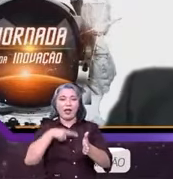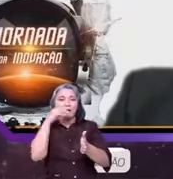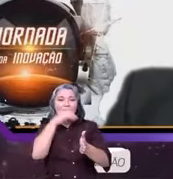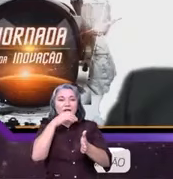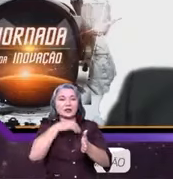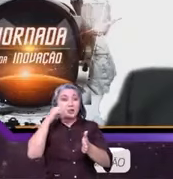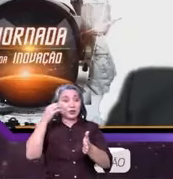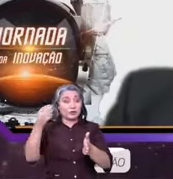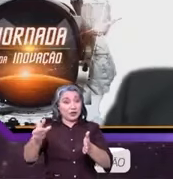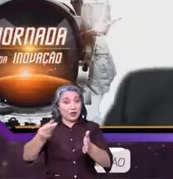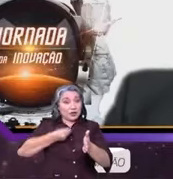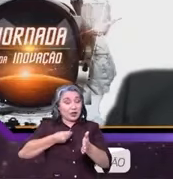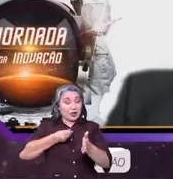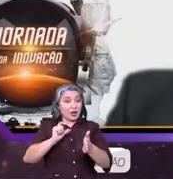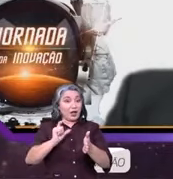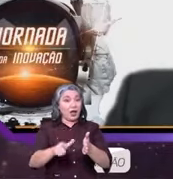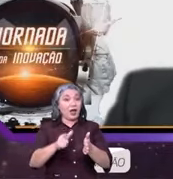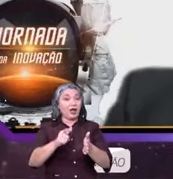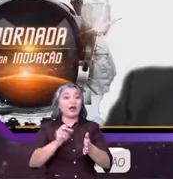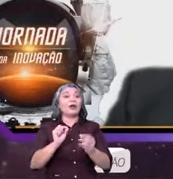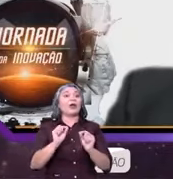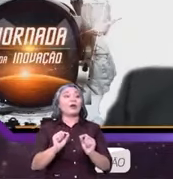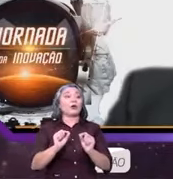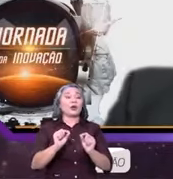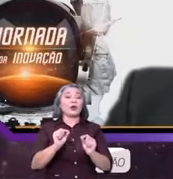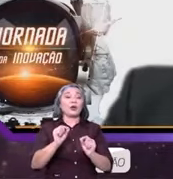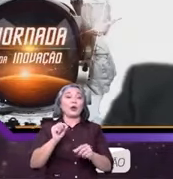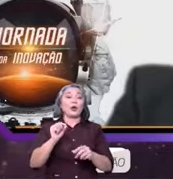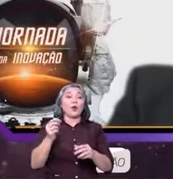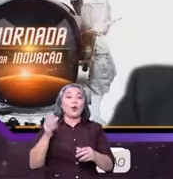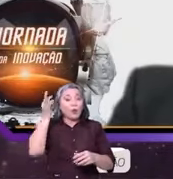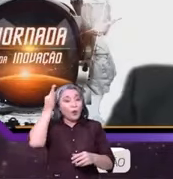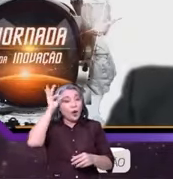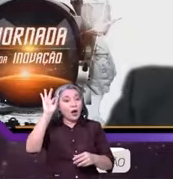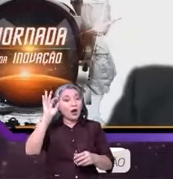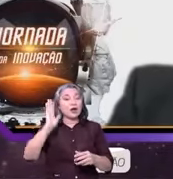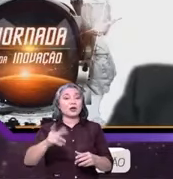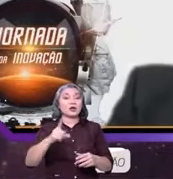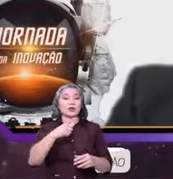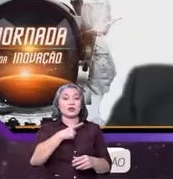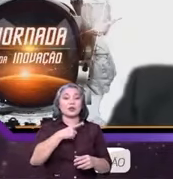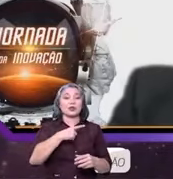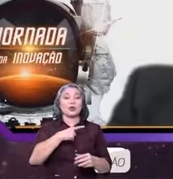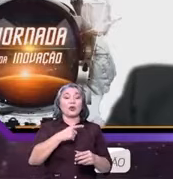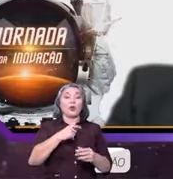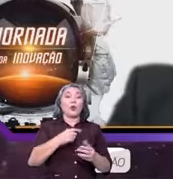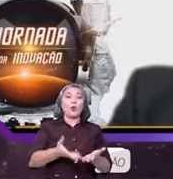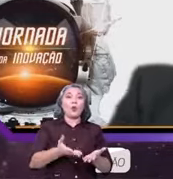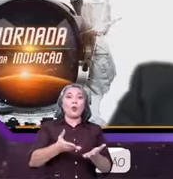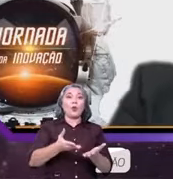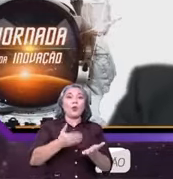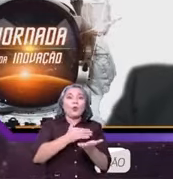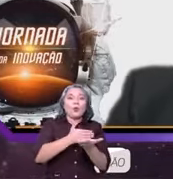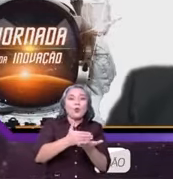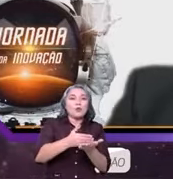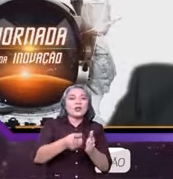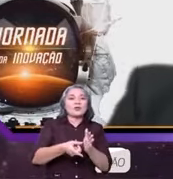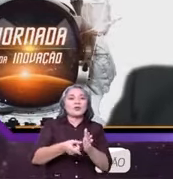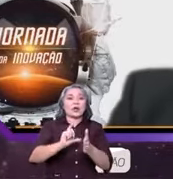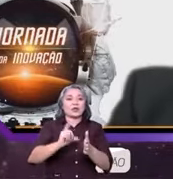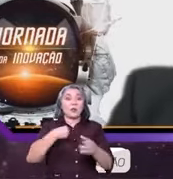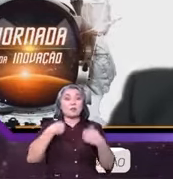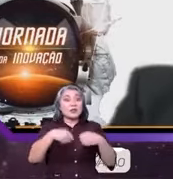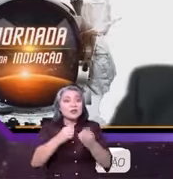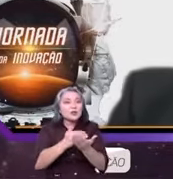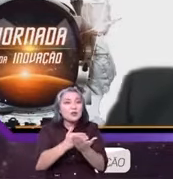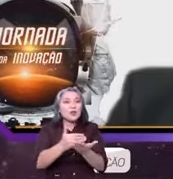ganha é consoante ao modelo ágil. E, obviamente, existe um passo anterior, que é um passo, obviamente, eu tenho que dar o primeiro passo